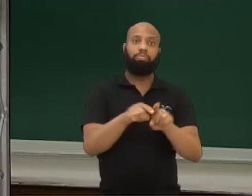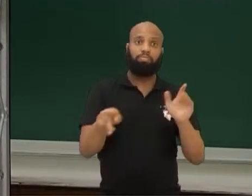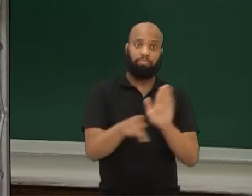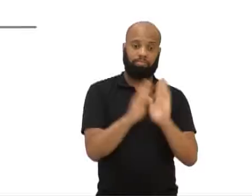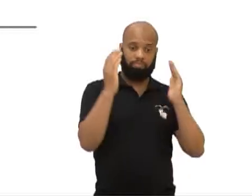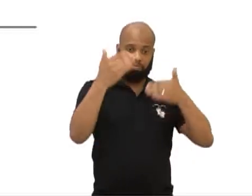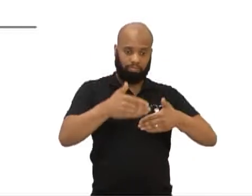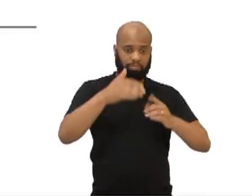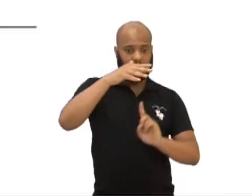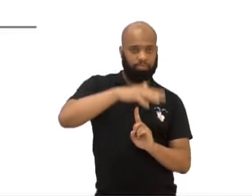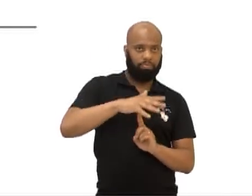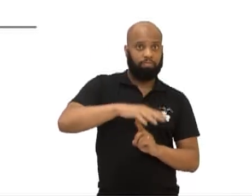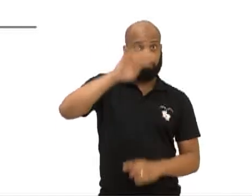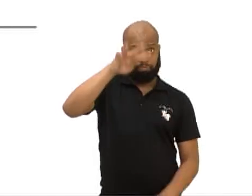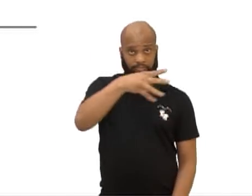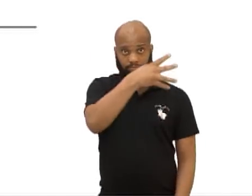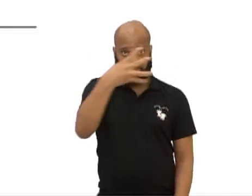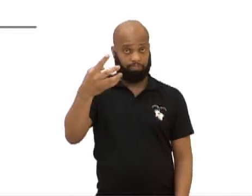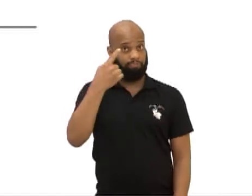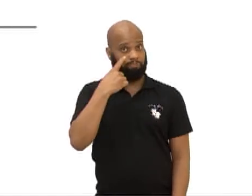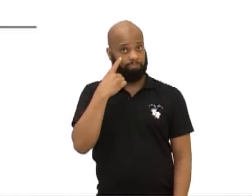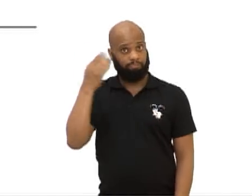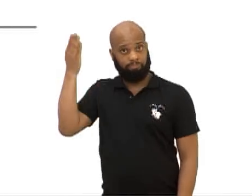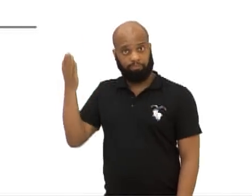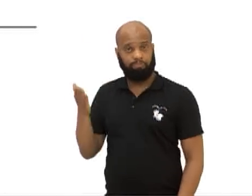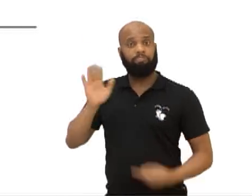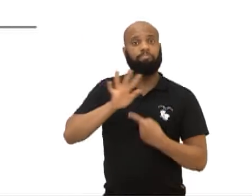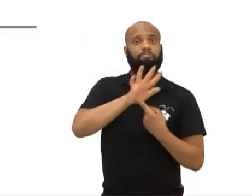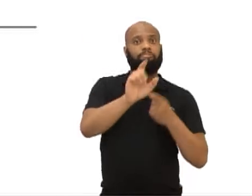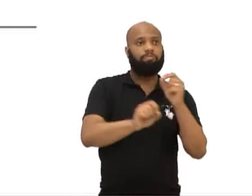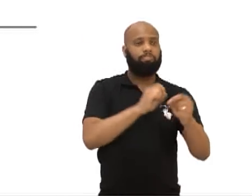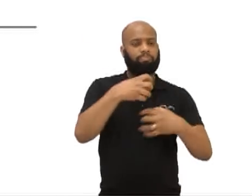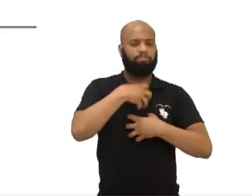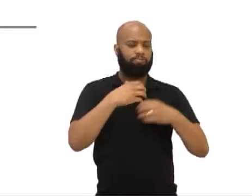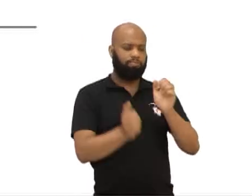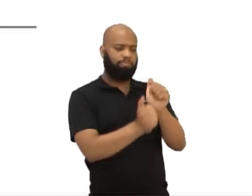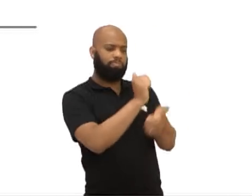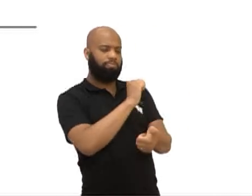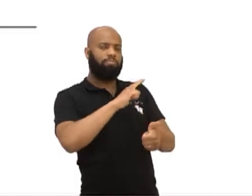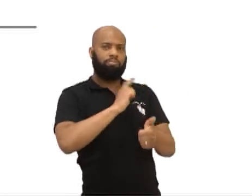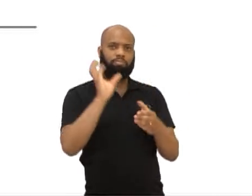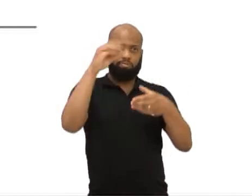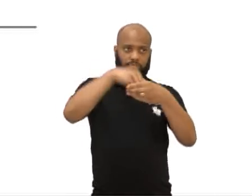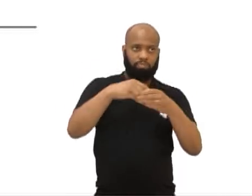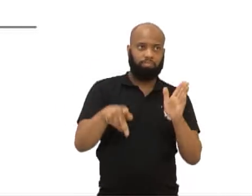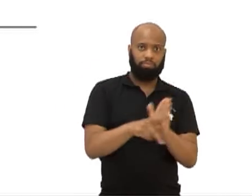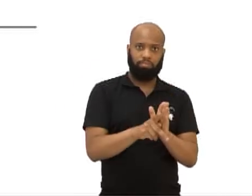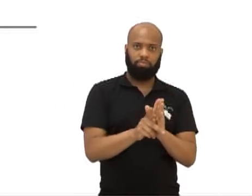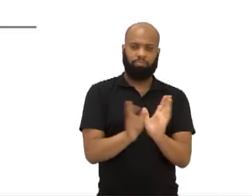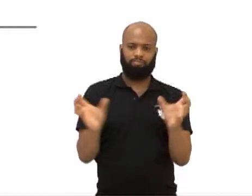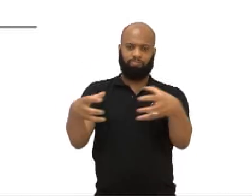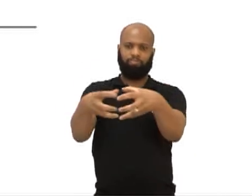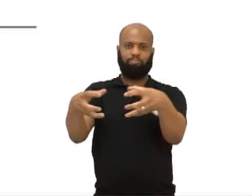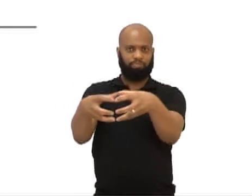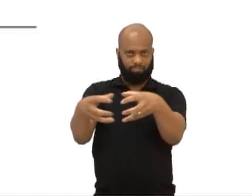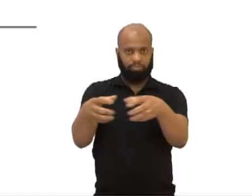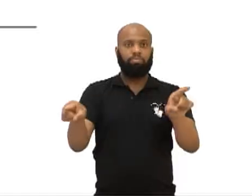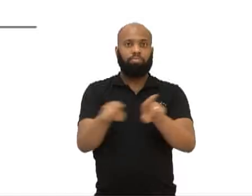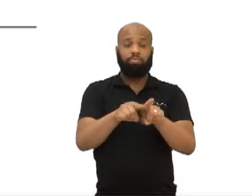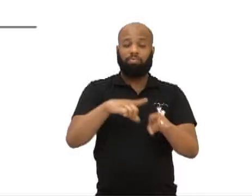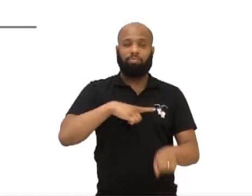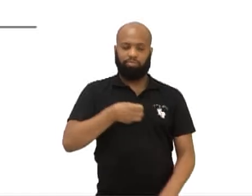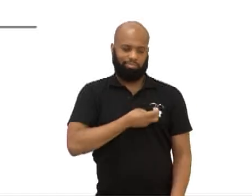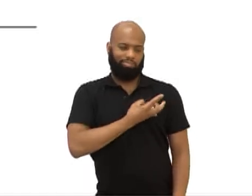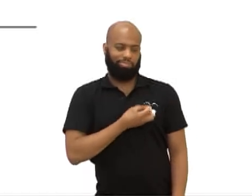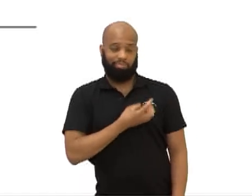Paraná. A tabela abaixo apresenta as modalidades de esporte que são oferecidas em um clube, além do número